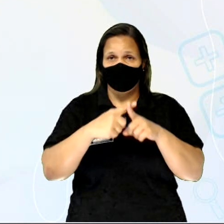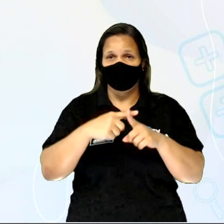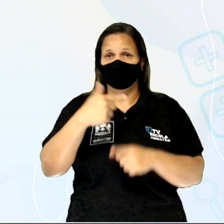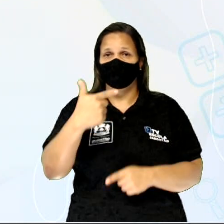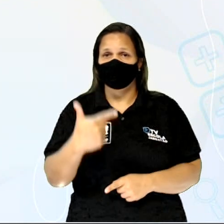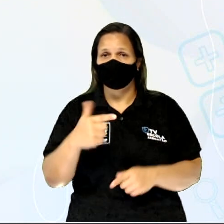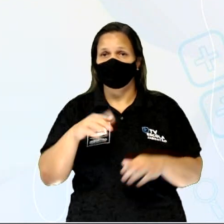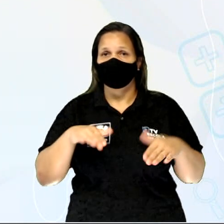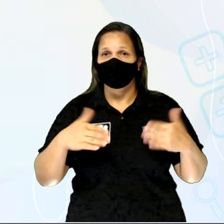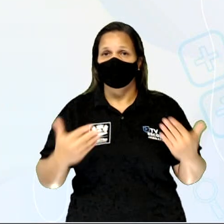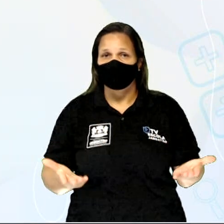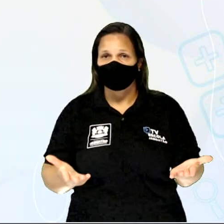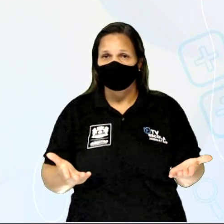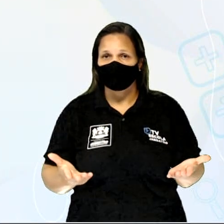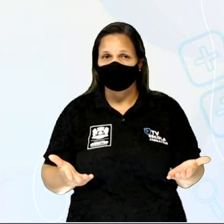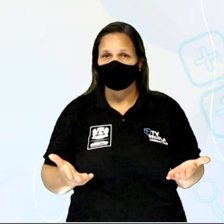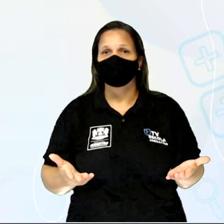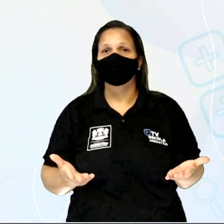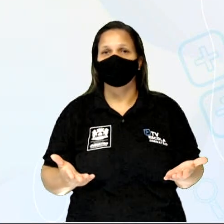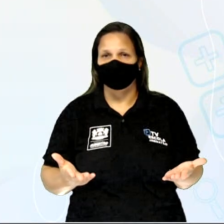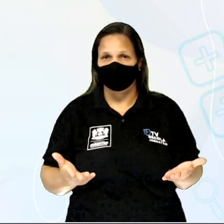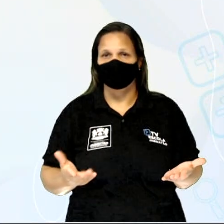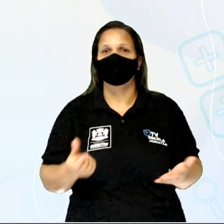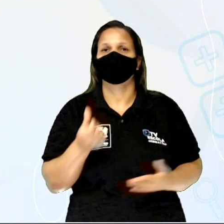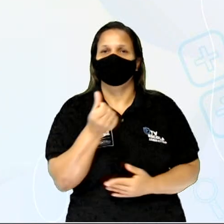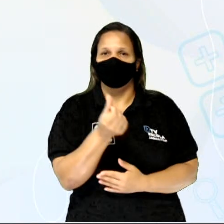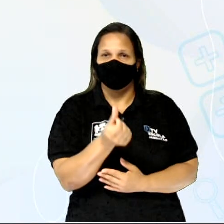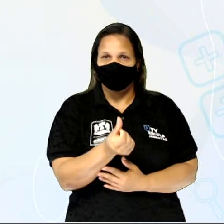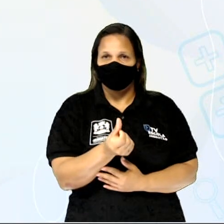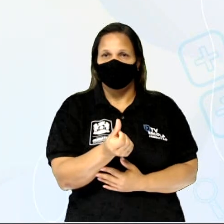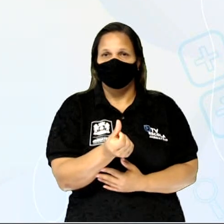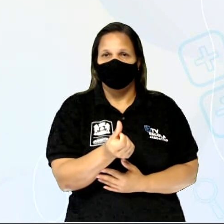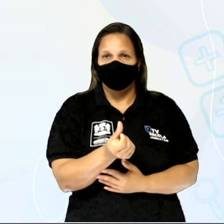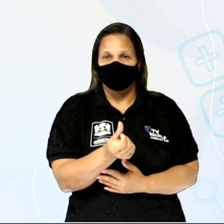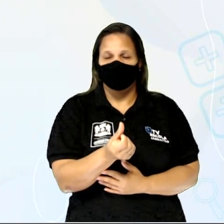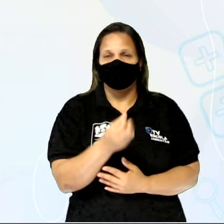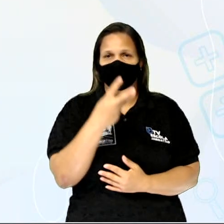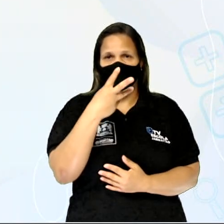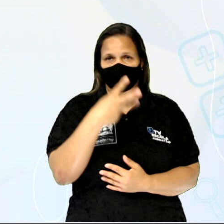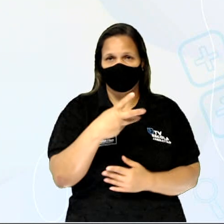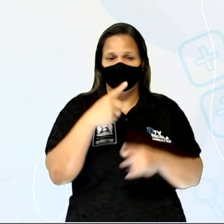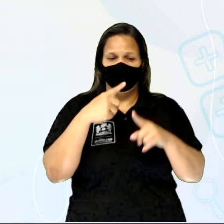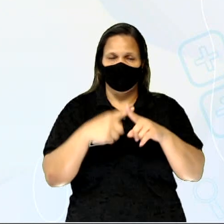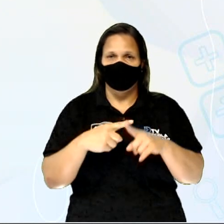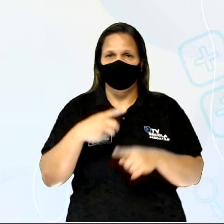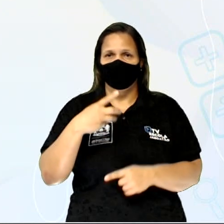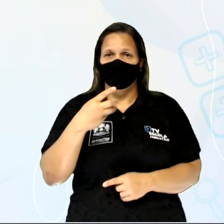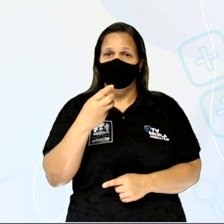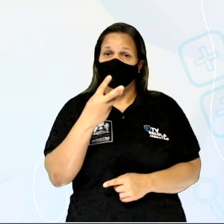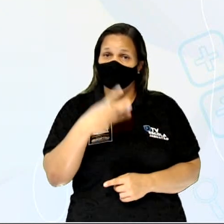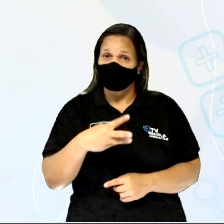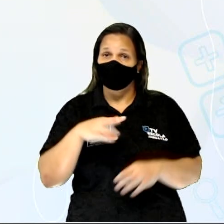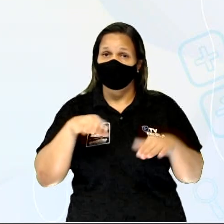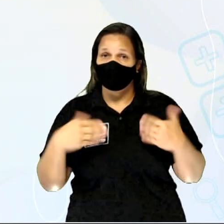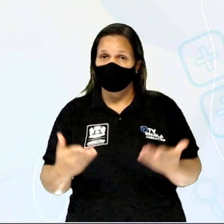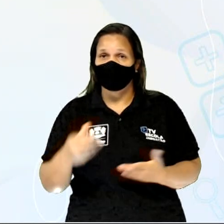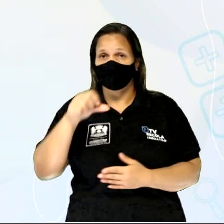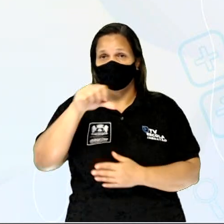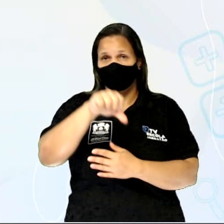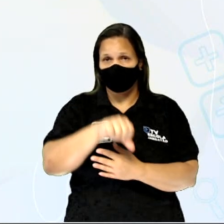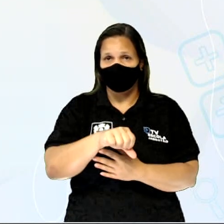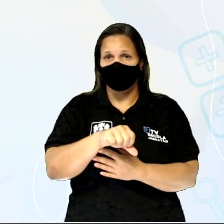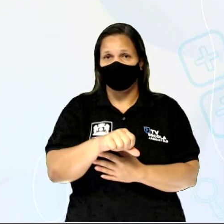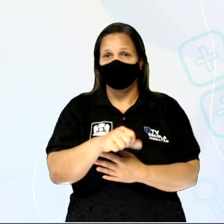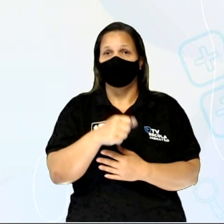quanto e isso mesmo seis três vezes três nove três vezes